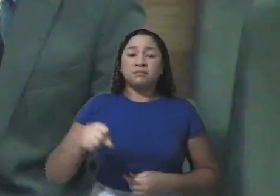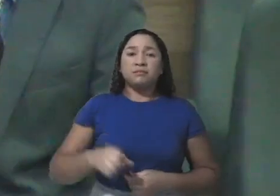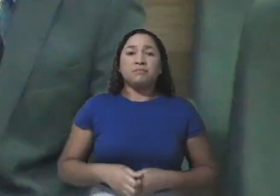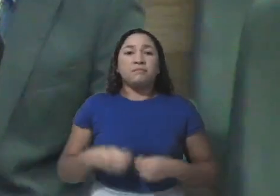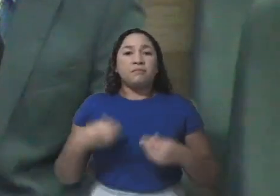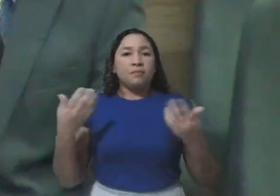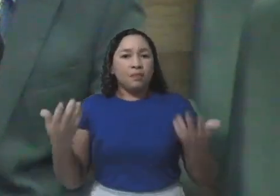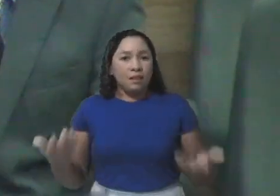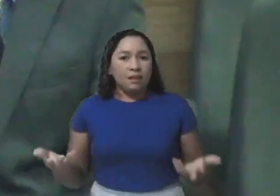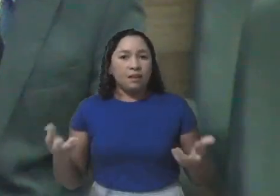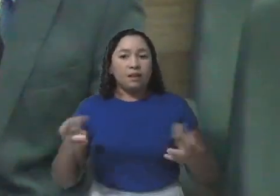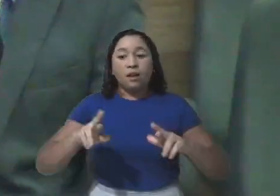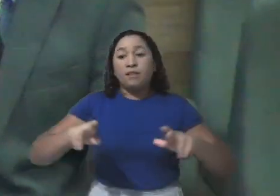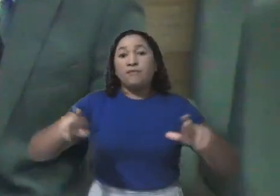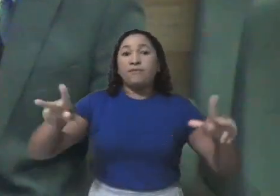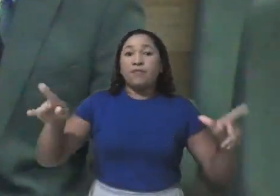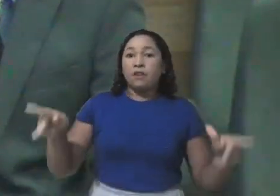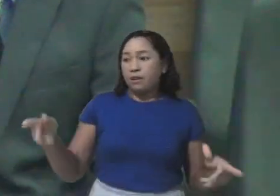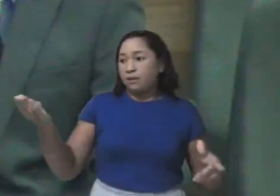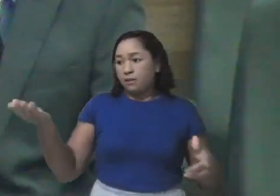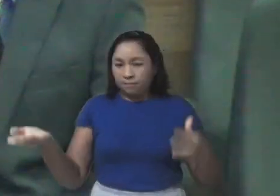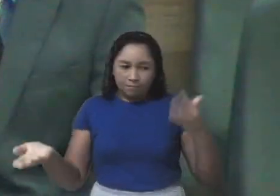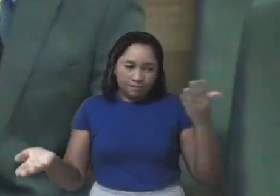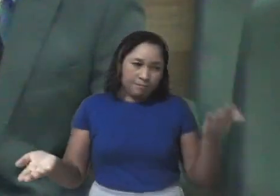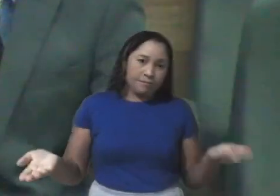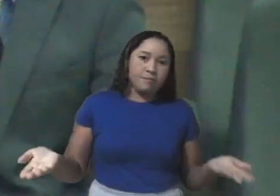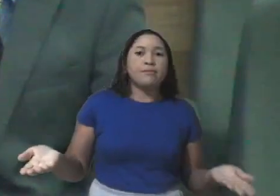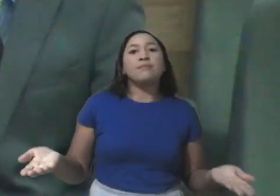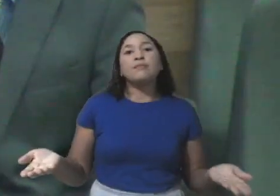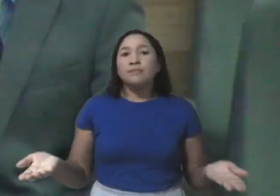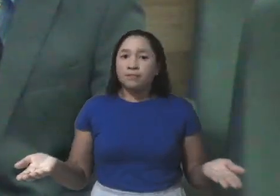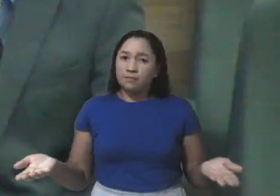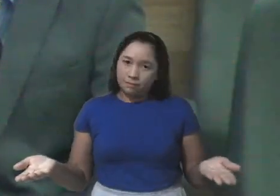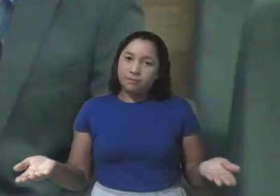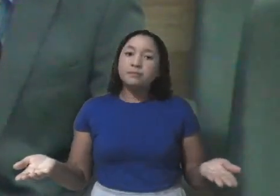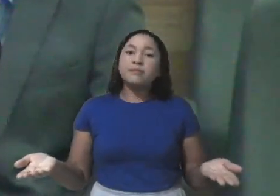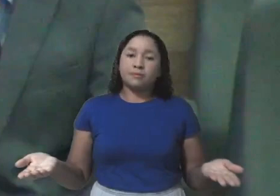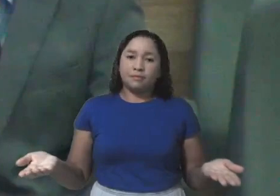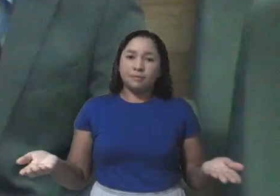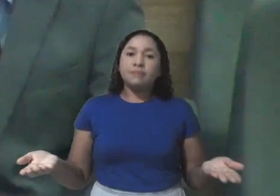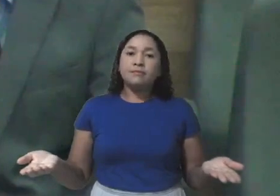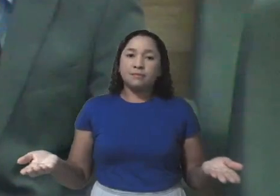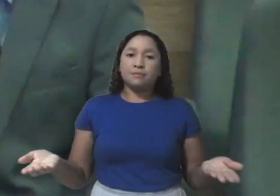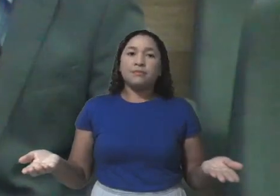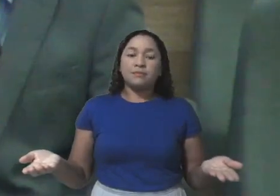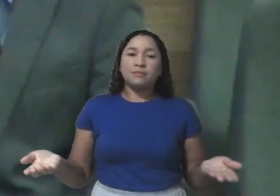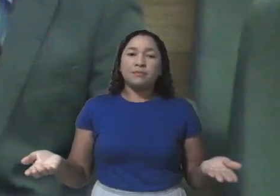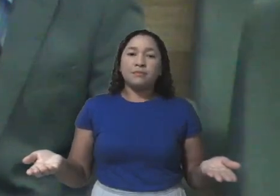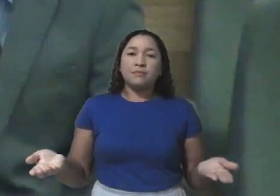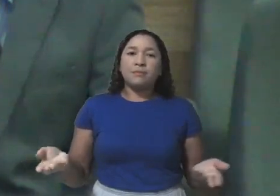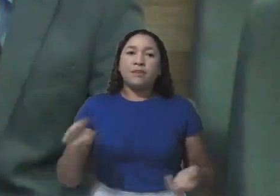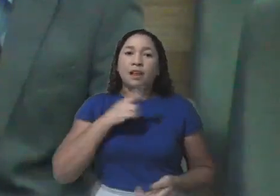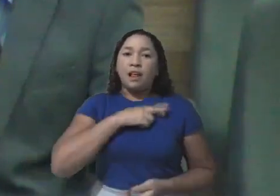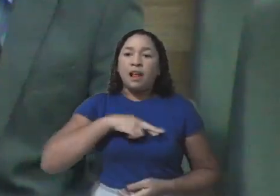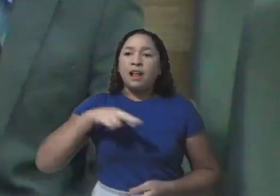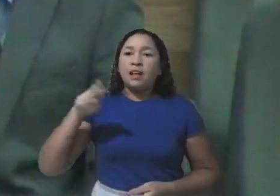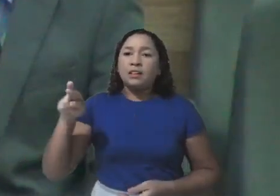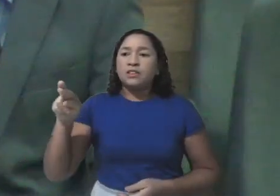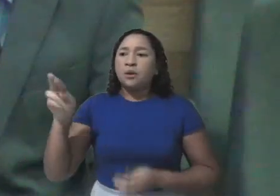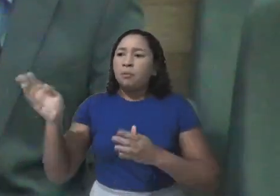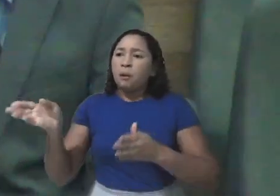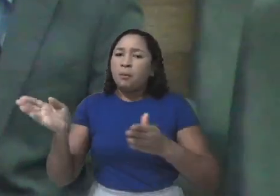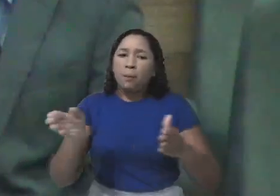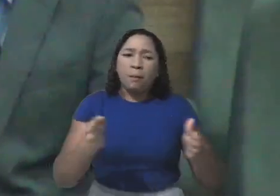não é a mesma coisa. É diferente. Cada religião tem um